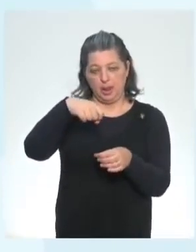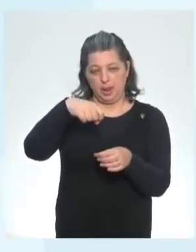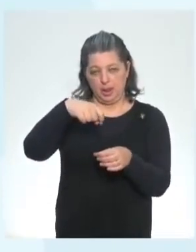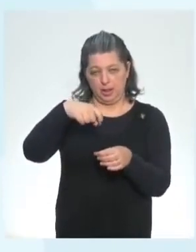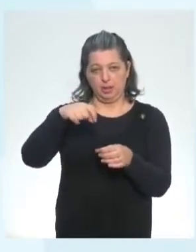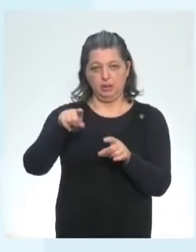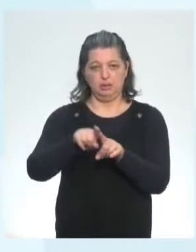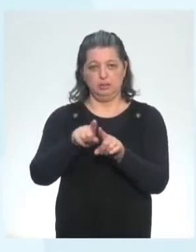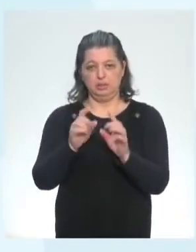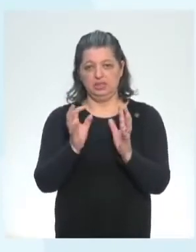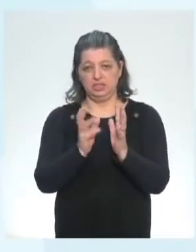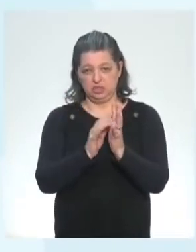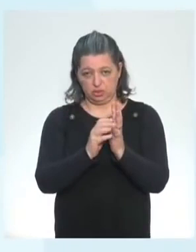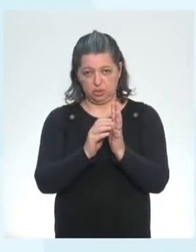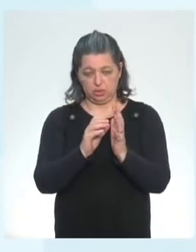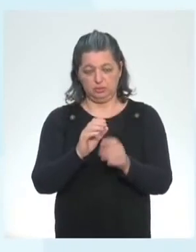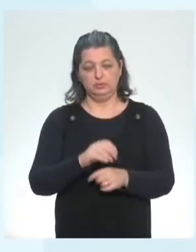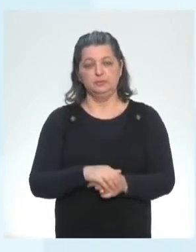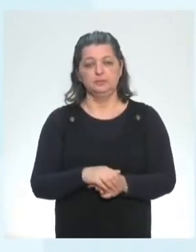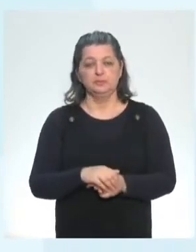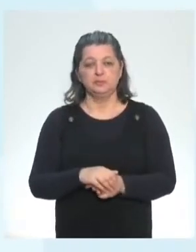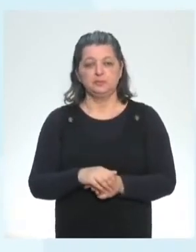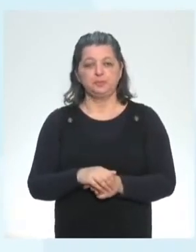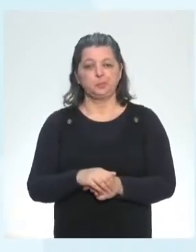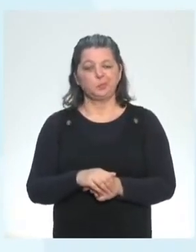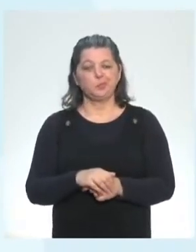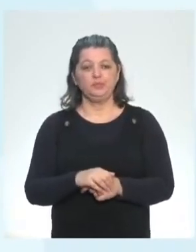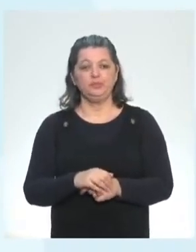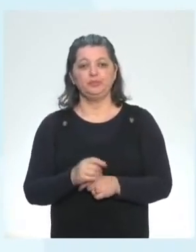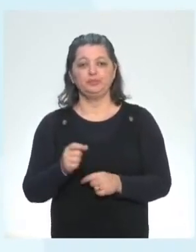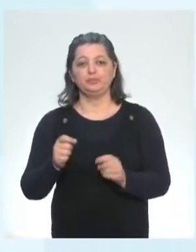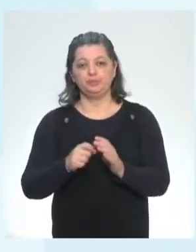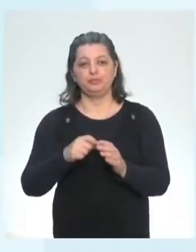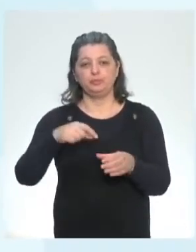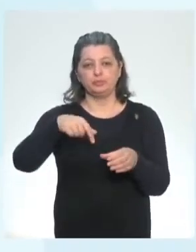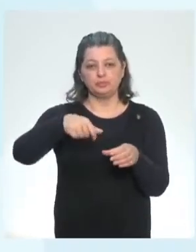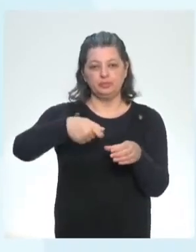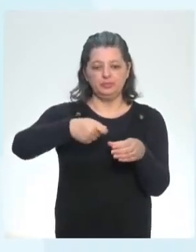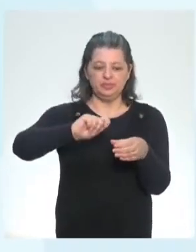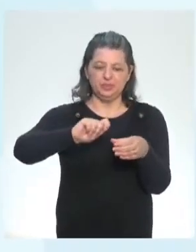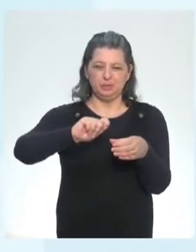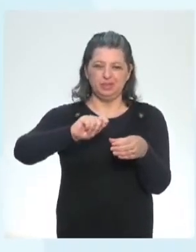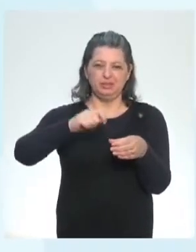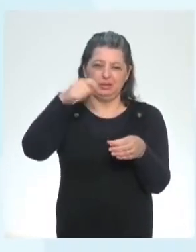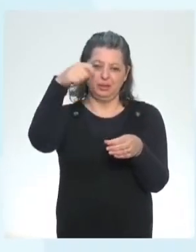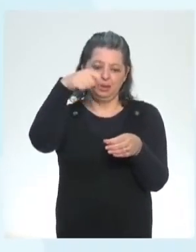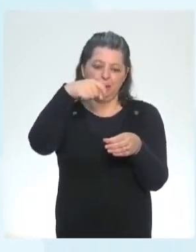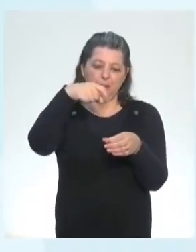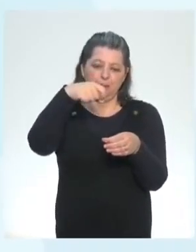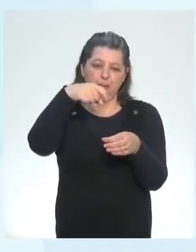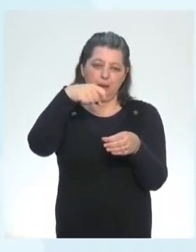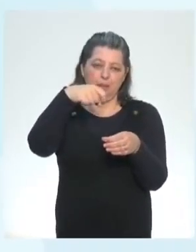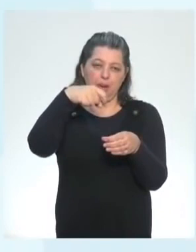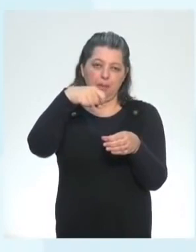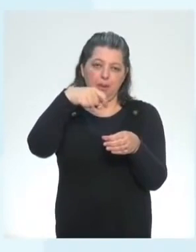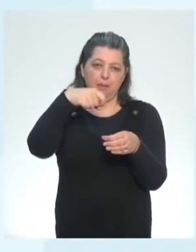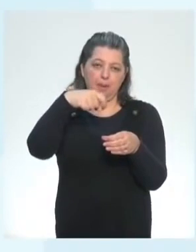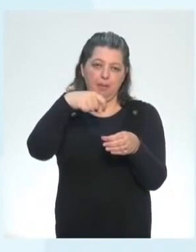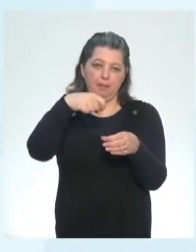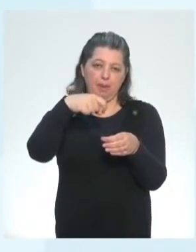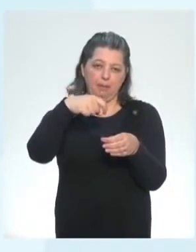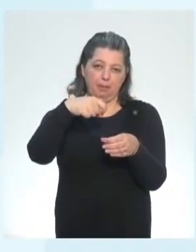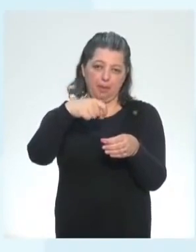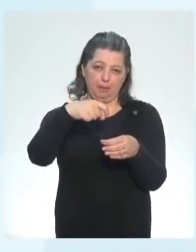cáustica, mas eu poderia colocar na bureta e ir abrindo a torneirinha da bureta e pingando, né? Daí